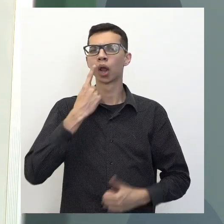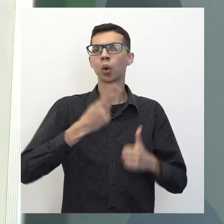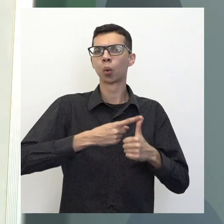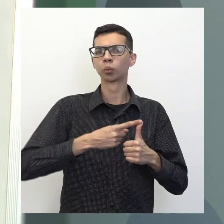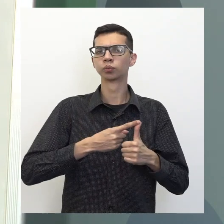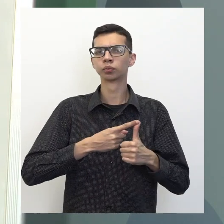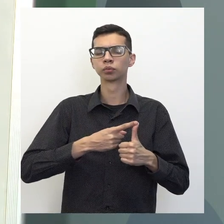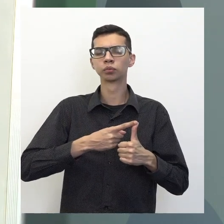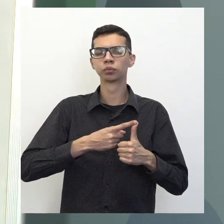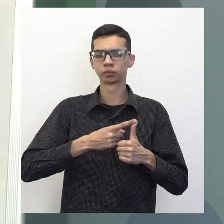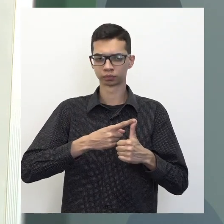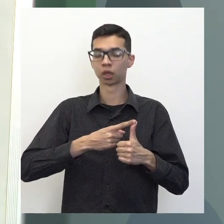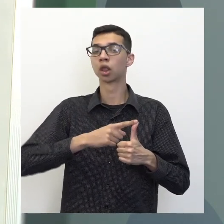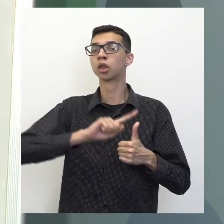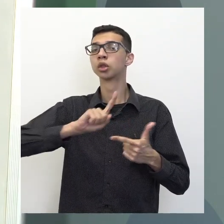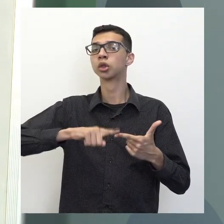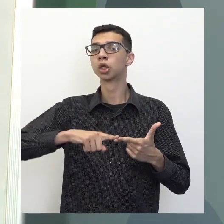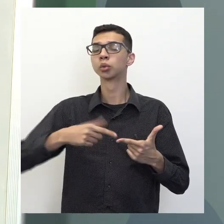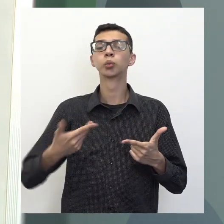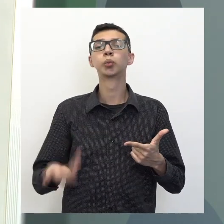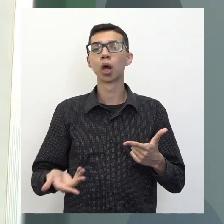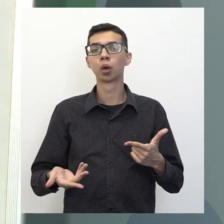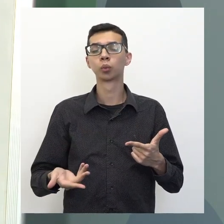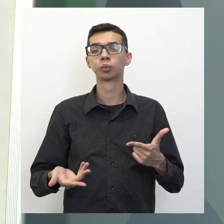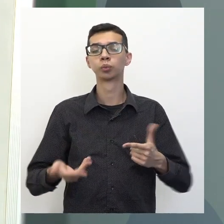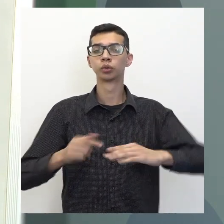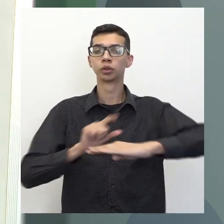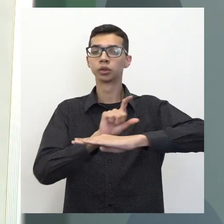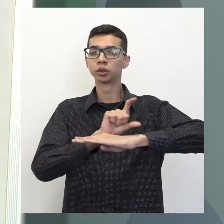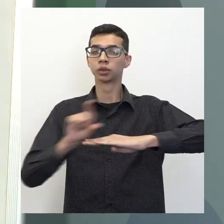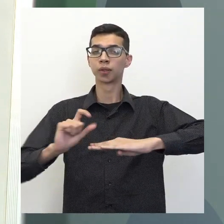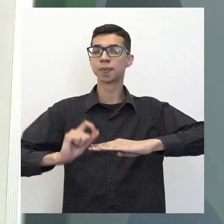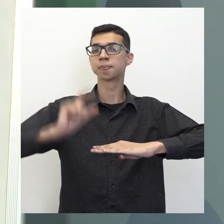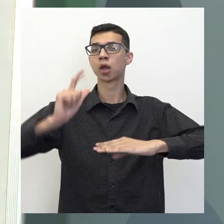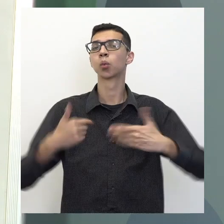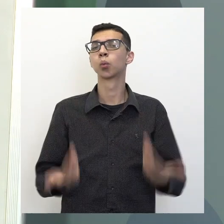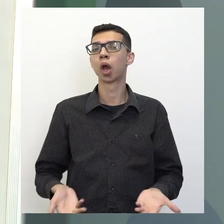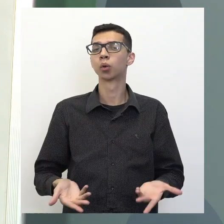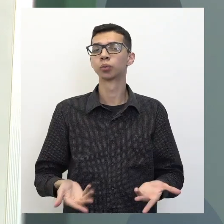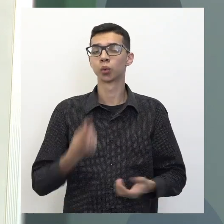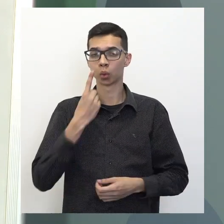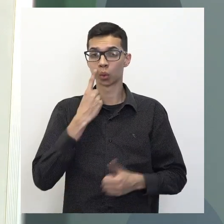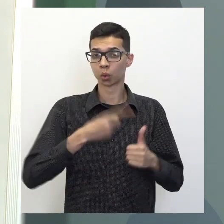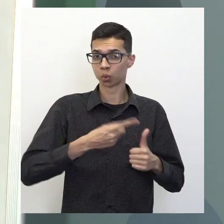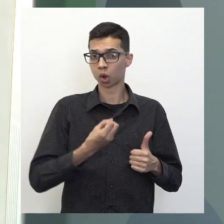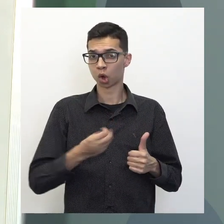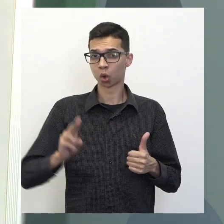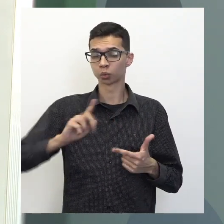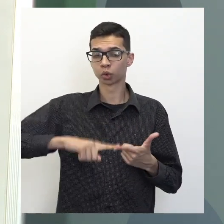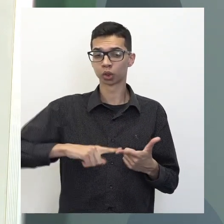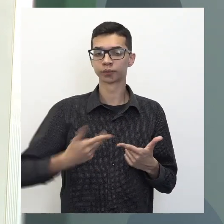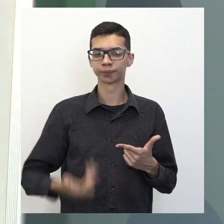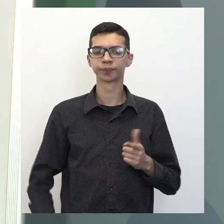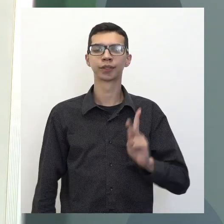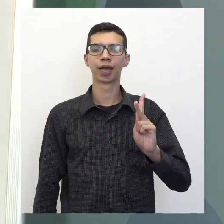à formação de produto? A1 ou A2? Para o Kc ser meio, eu tenho que ter uma quantidade